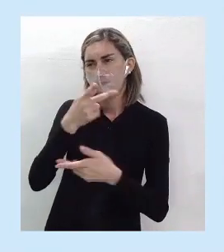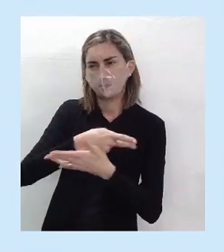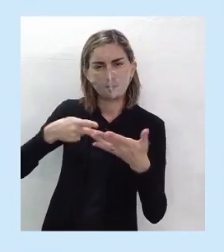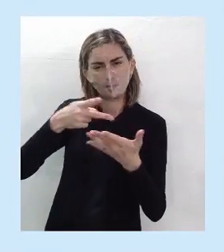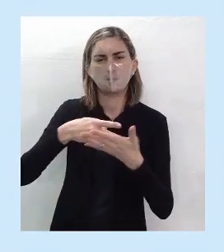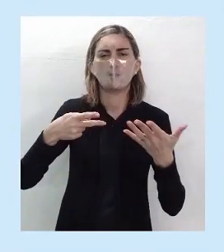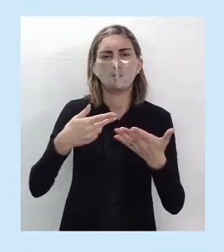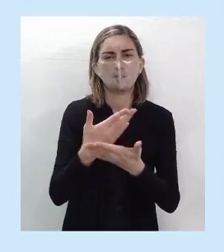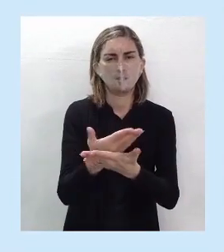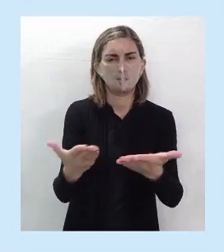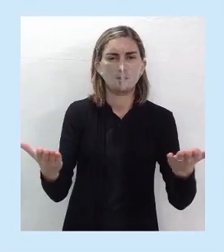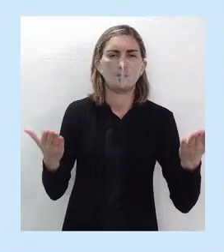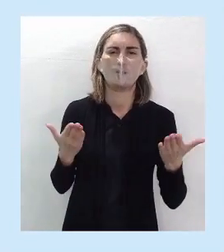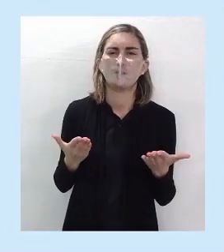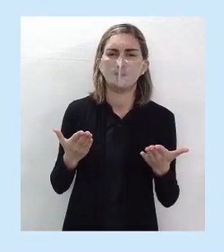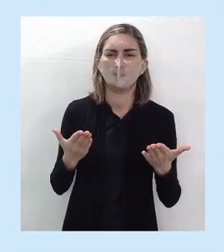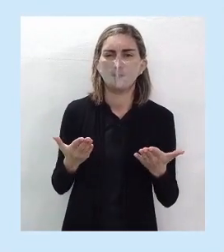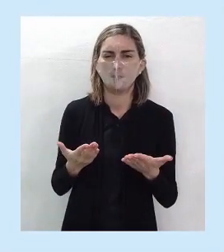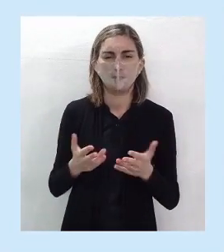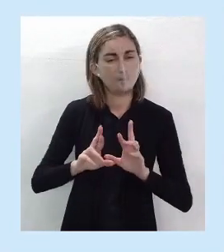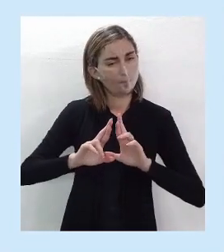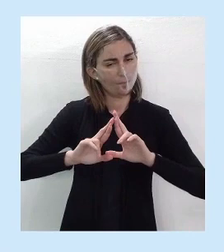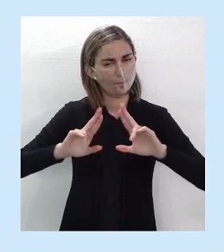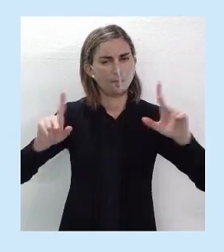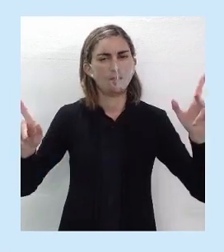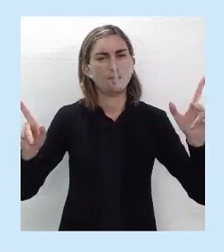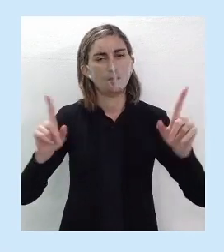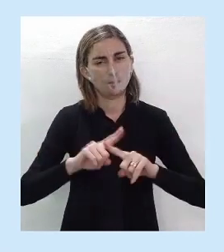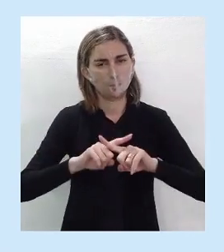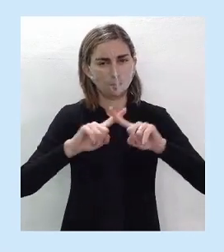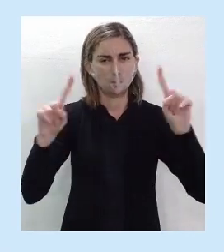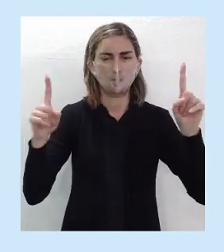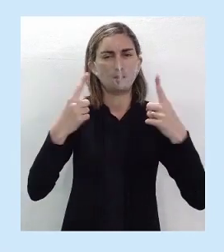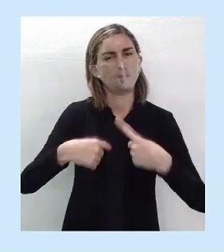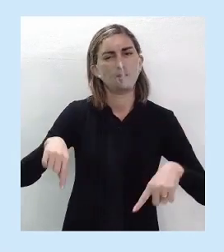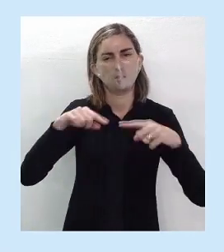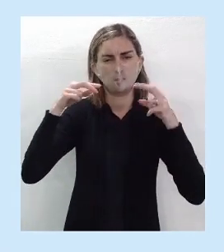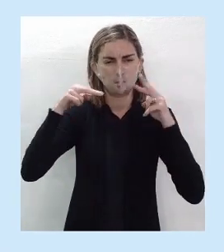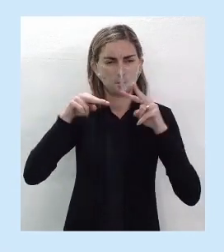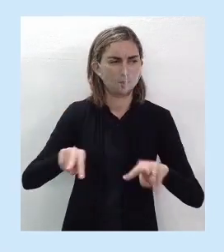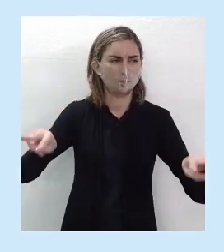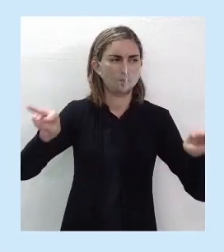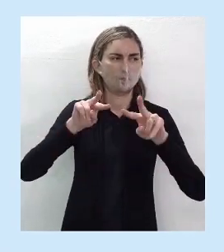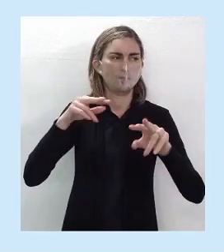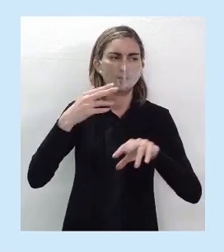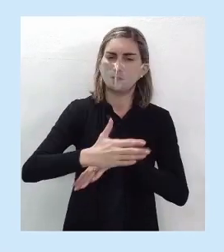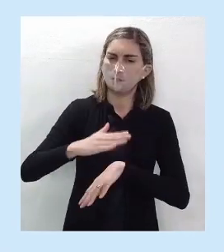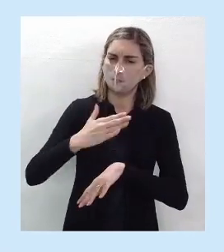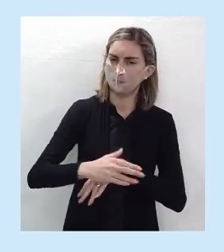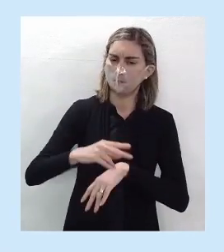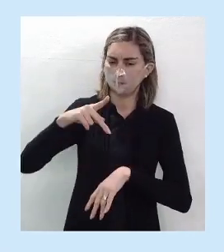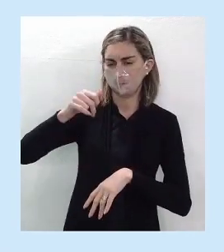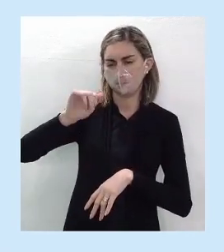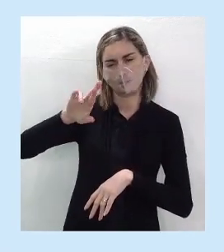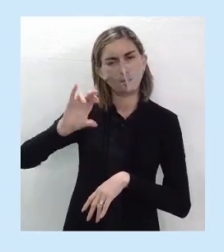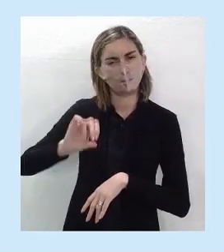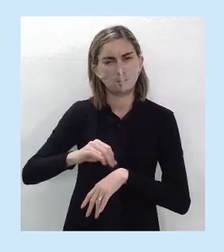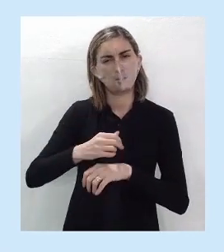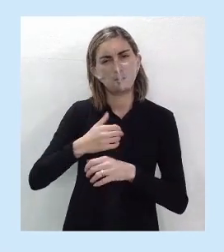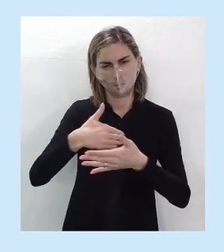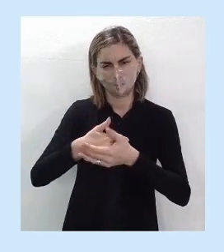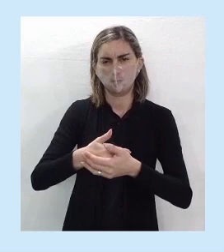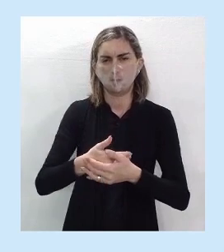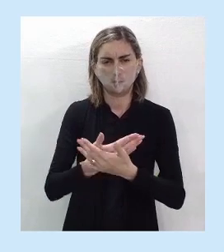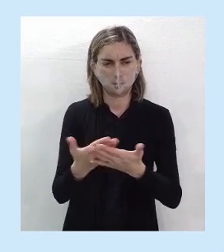poemas, eles não é, são diferentes, mas a gente vê aí esse exercício da paródia que ficou bem